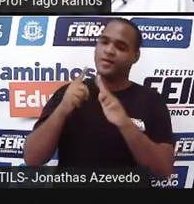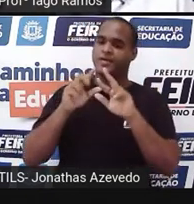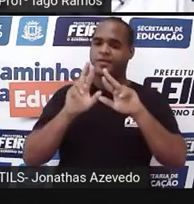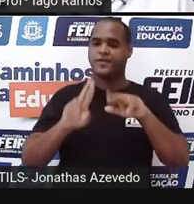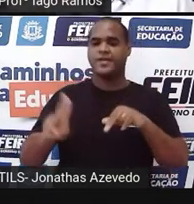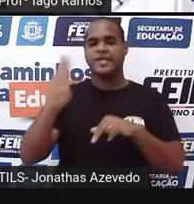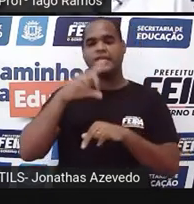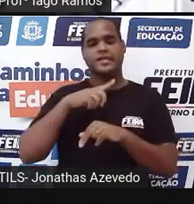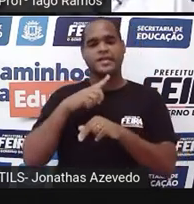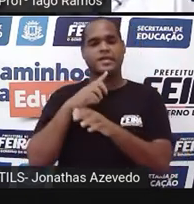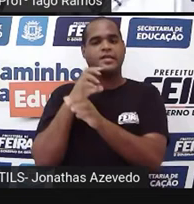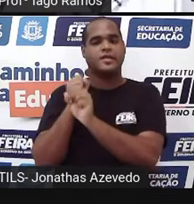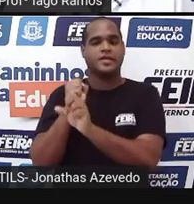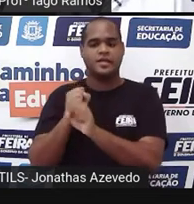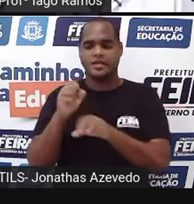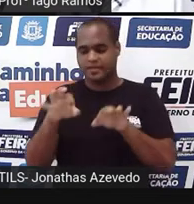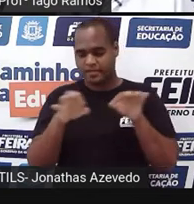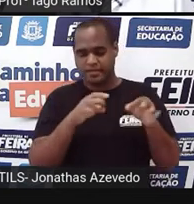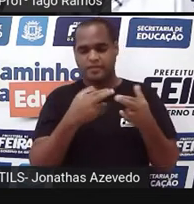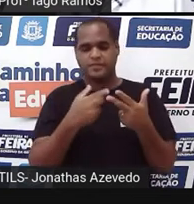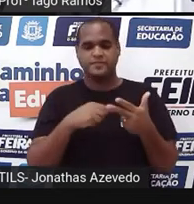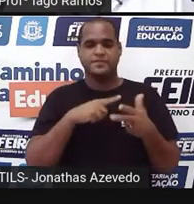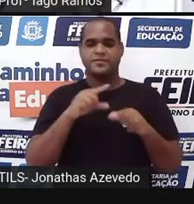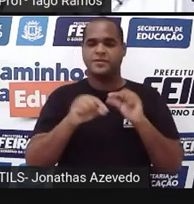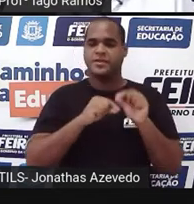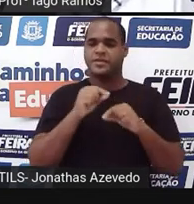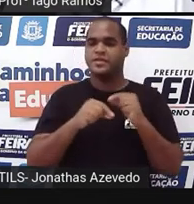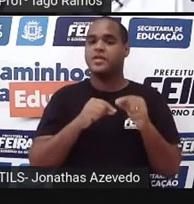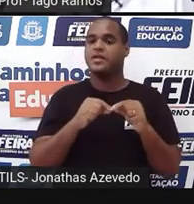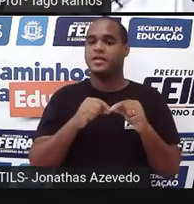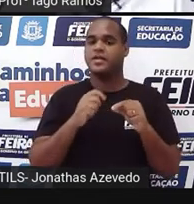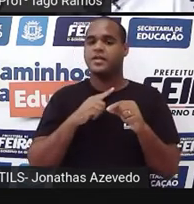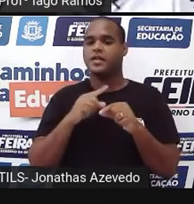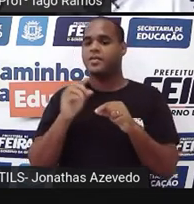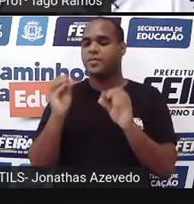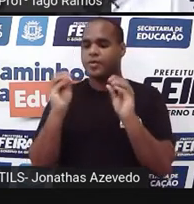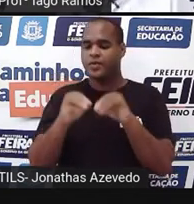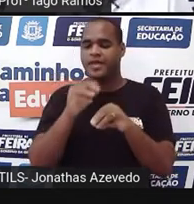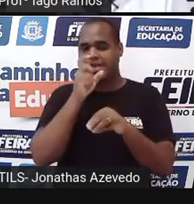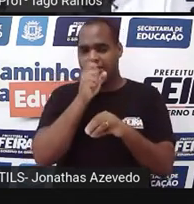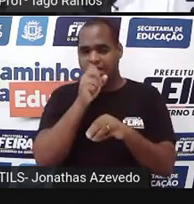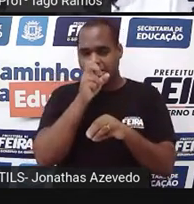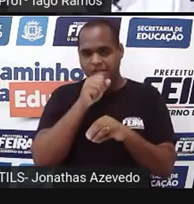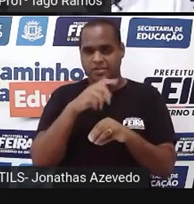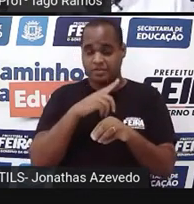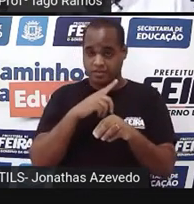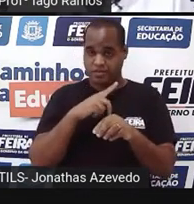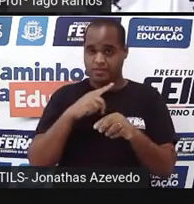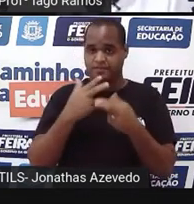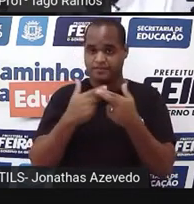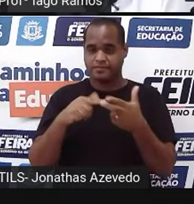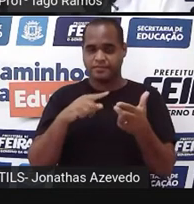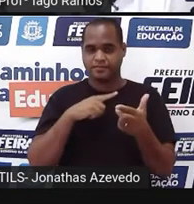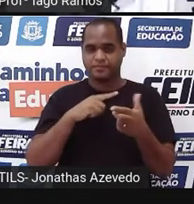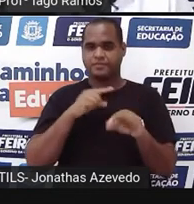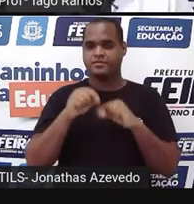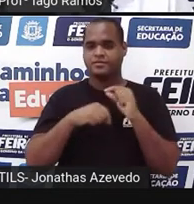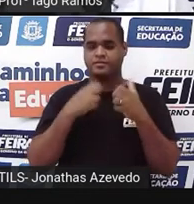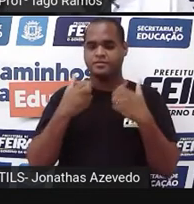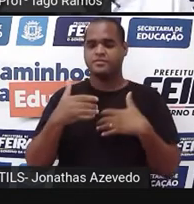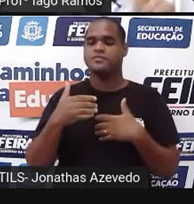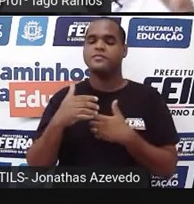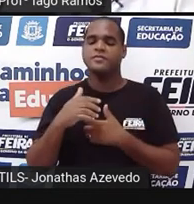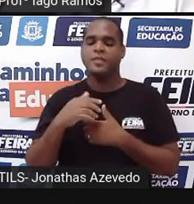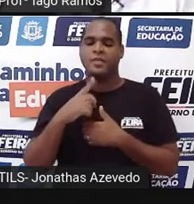por isso que eu coloquei ali em laranja e a gente fez isso usando um gráfico